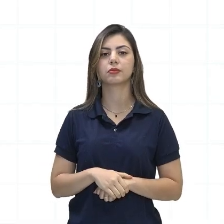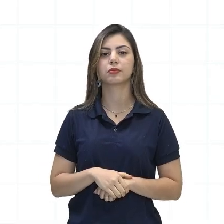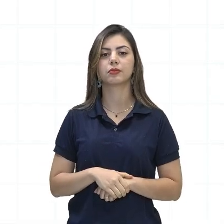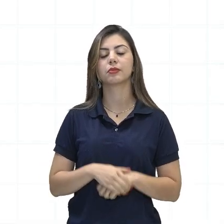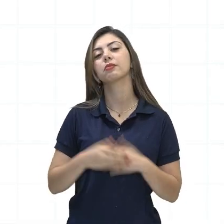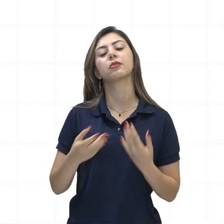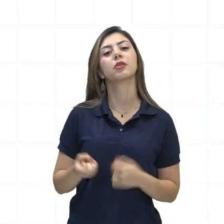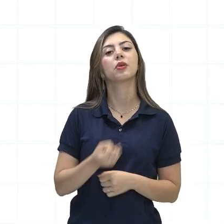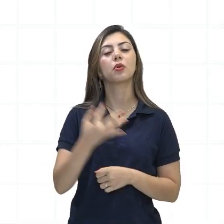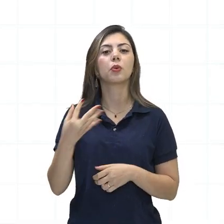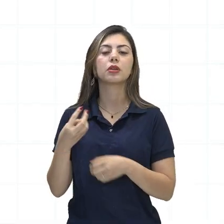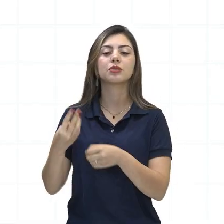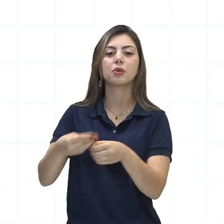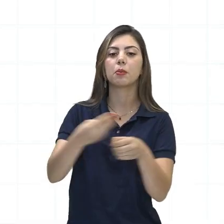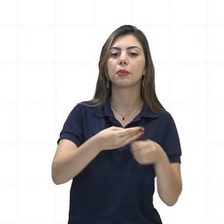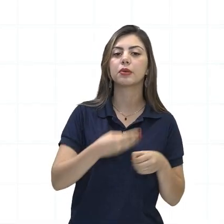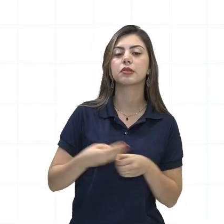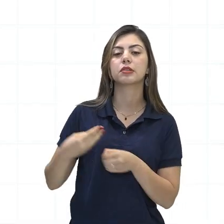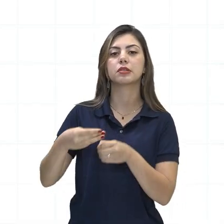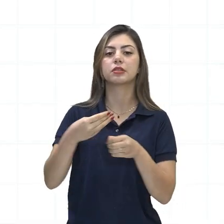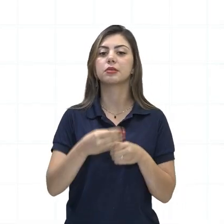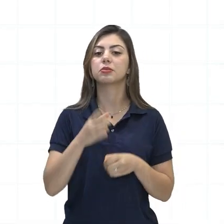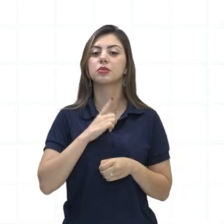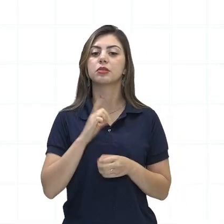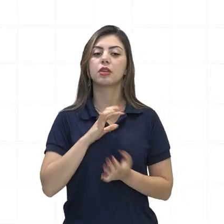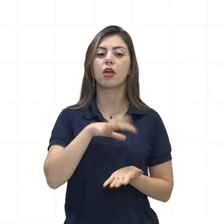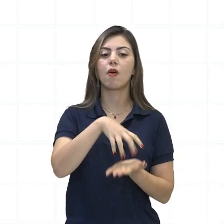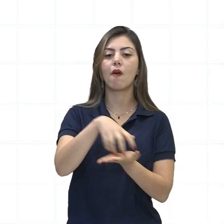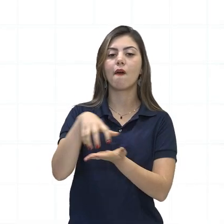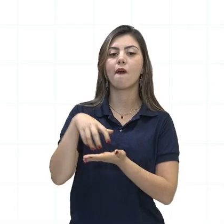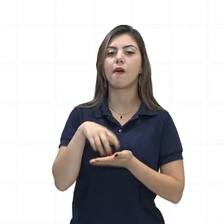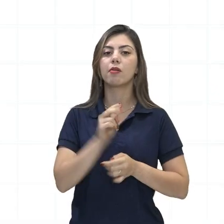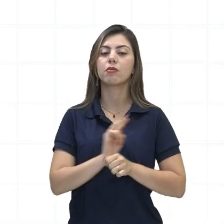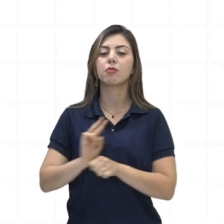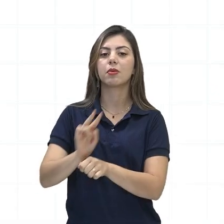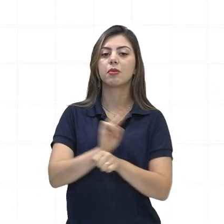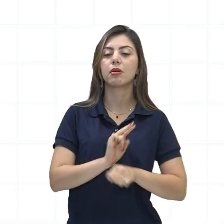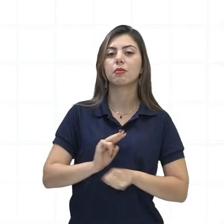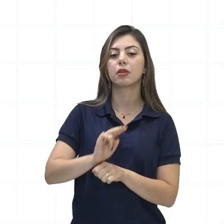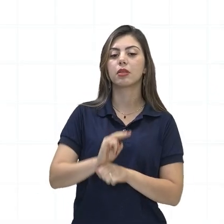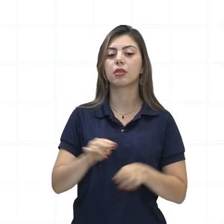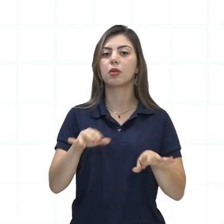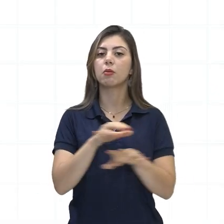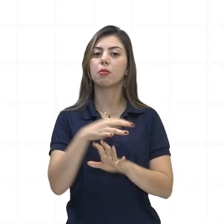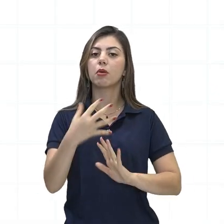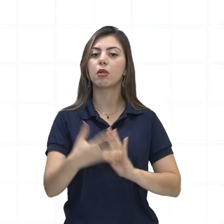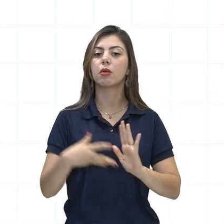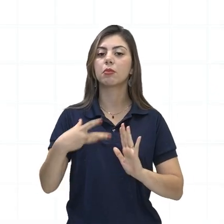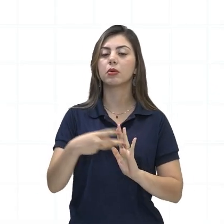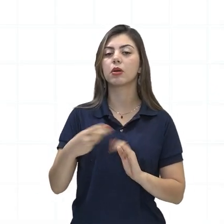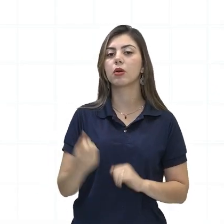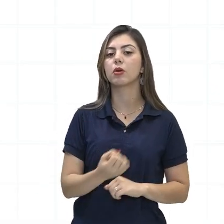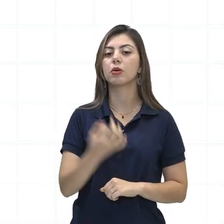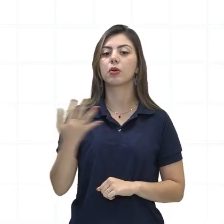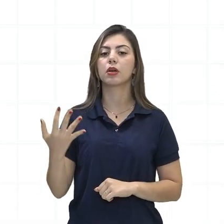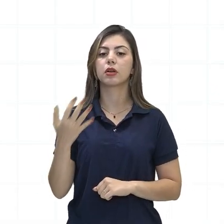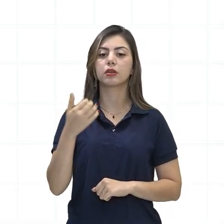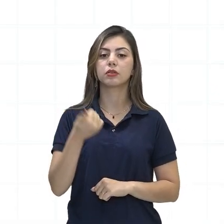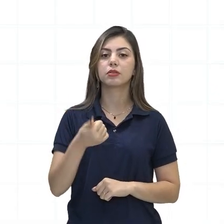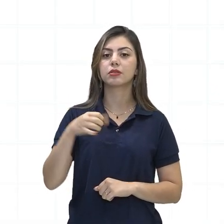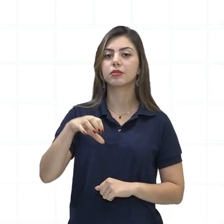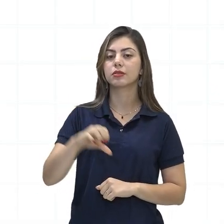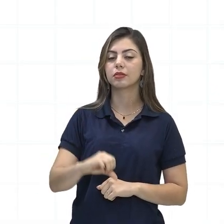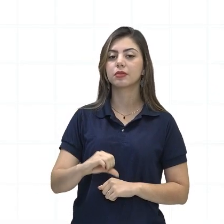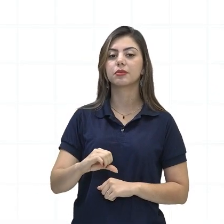unidades de conservação a nível municipal nós temos na região, no bioma da Amazônia? Nós vamos ter, então, cerca